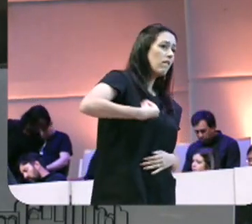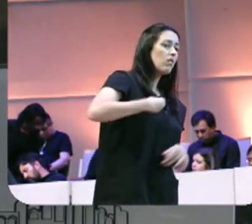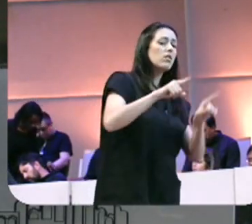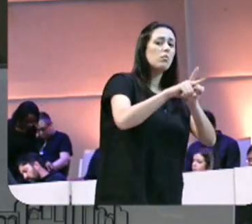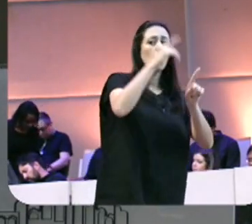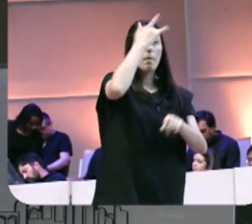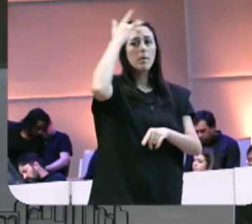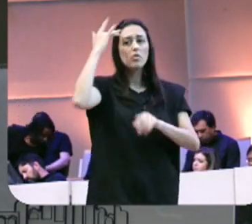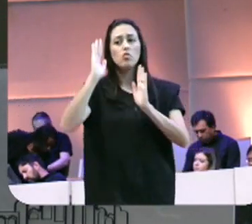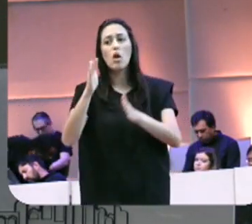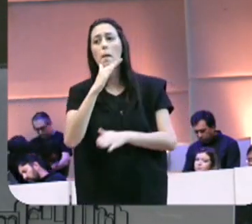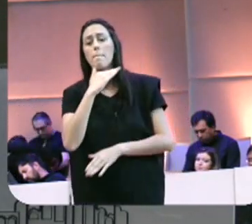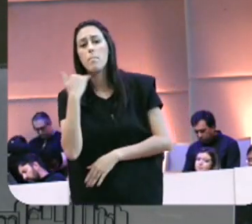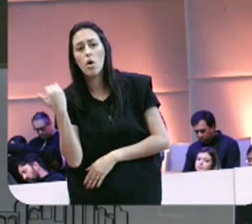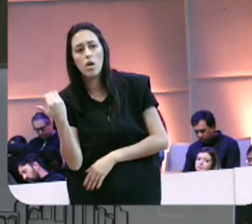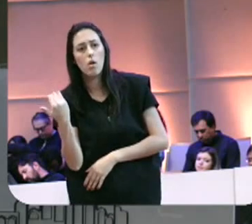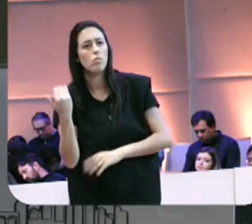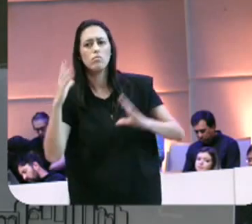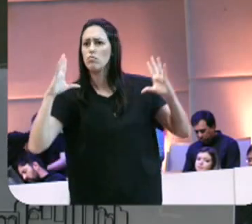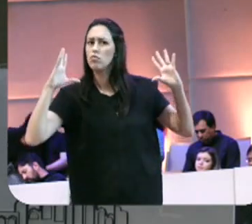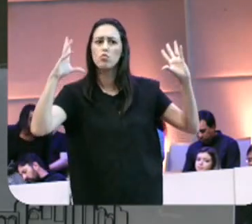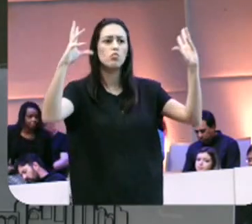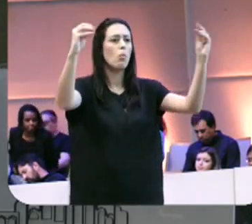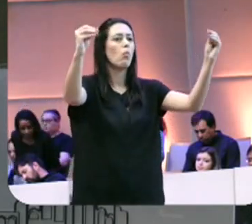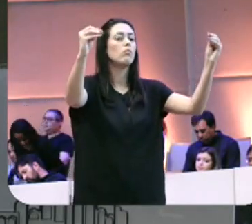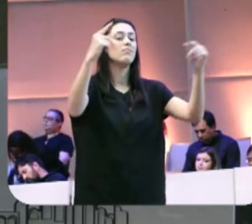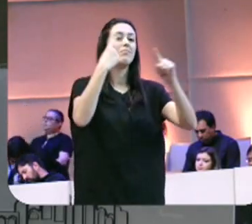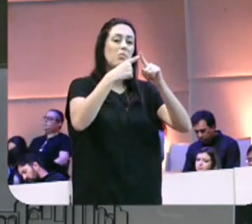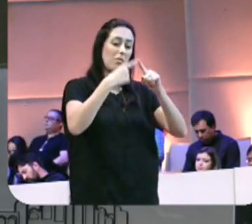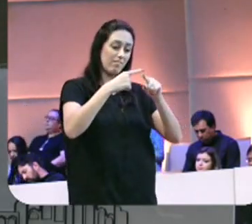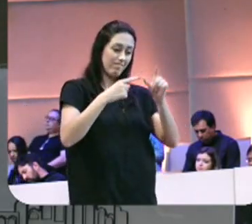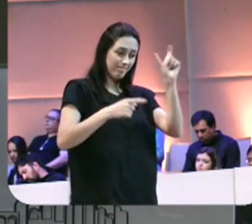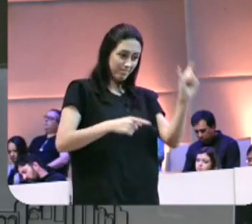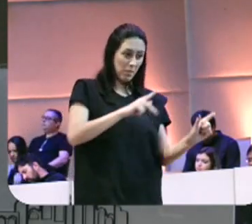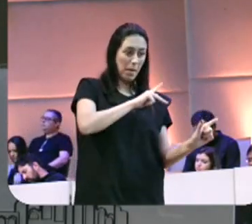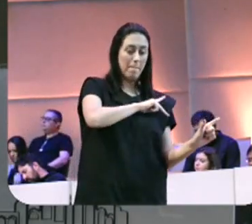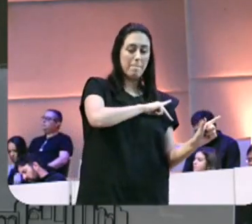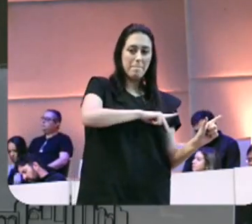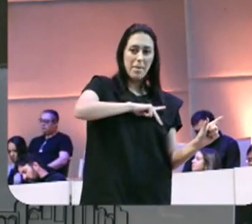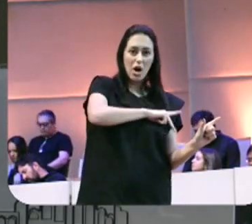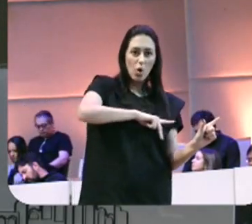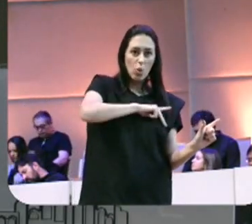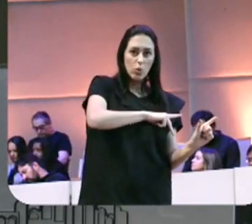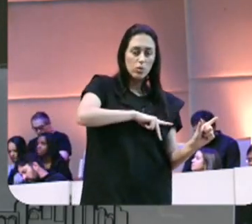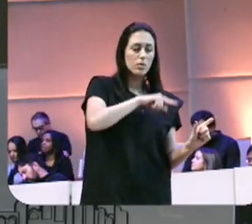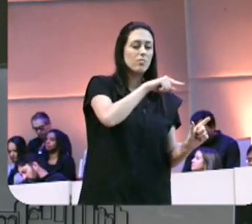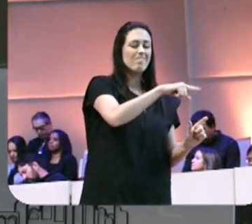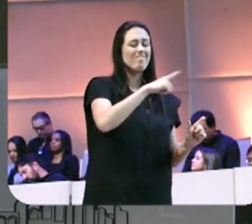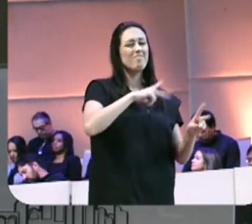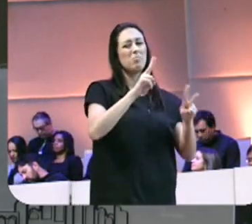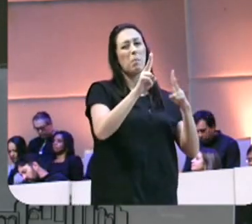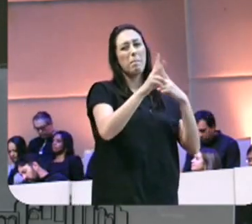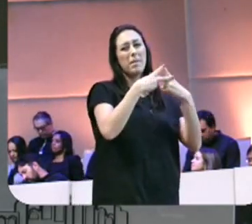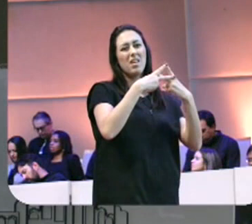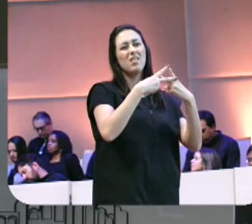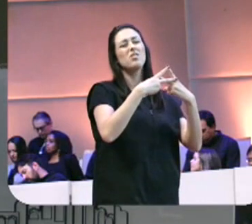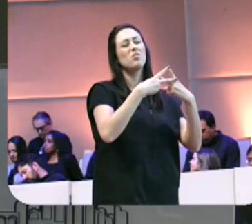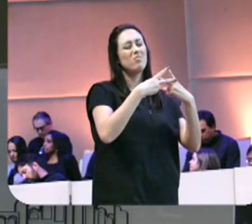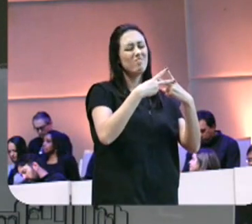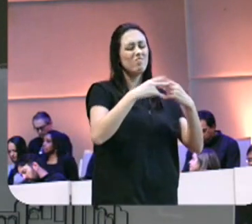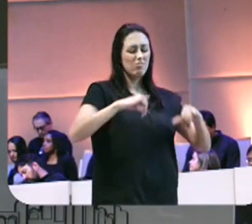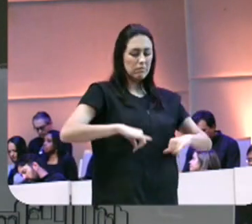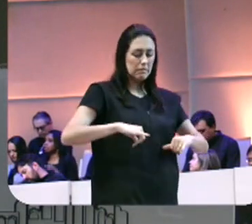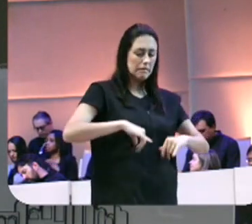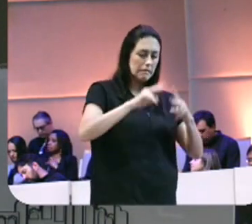apóstolo Paulo? Porque o apóstolo Paulo, nesse momento, ele está preso pelo motivo e pela razão que